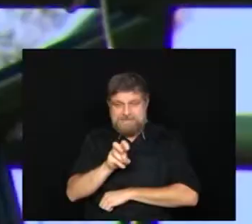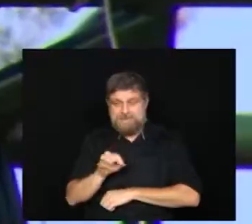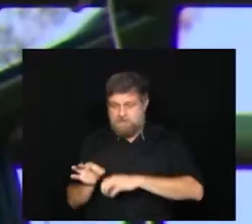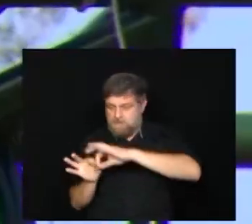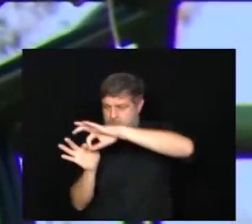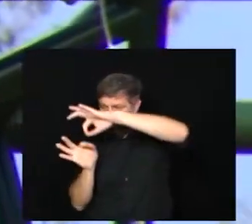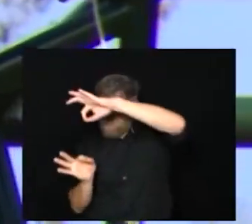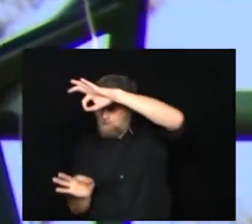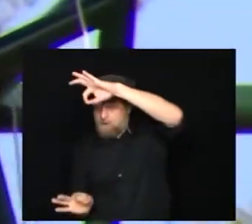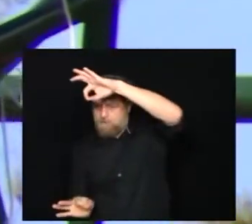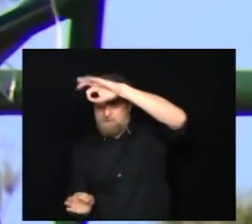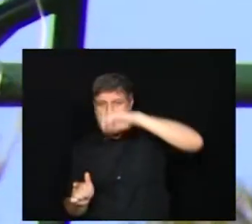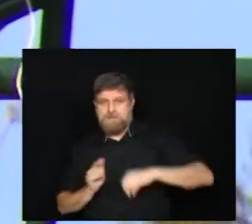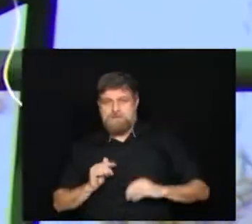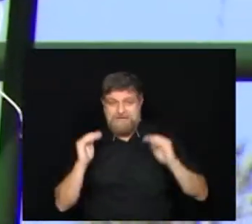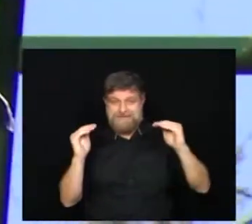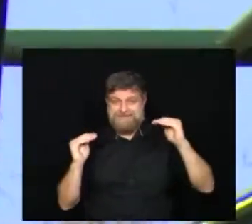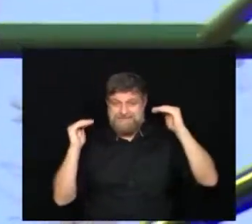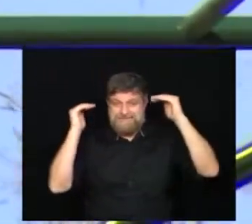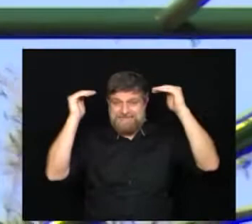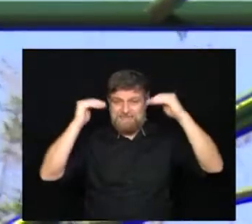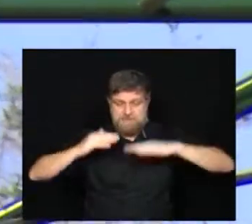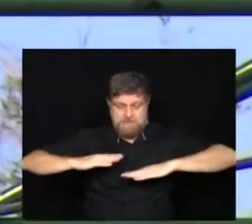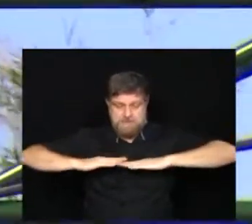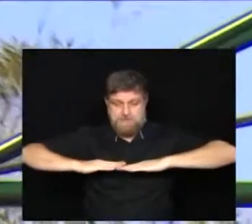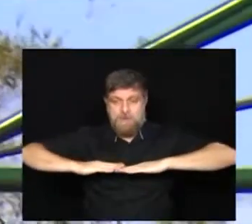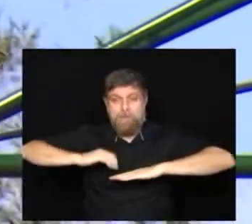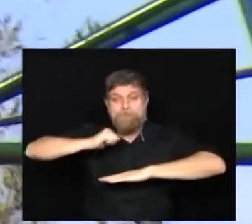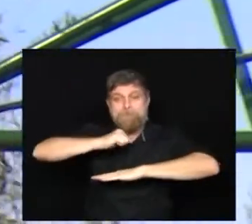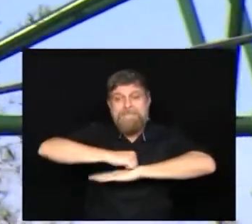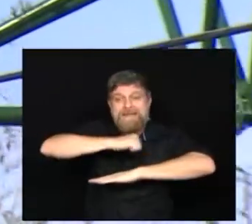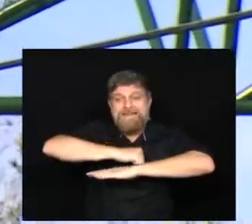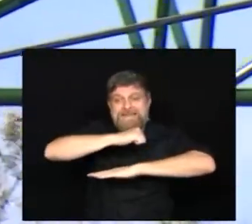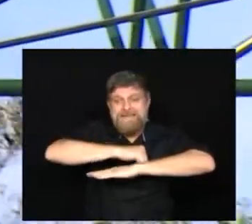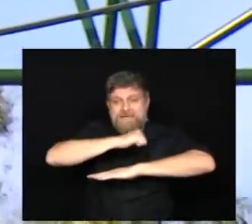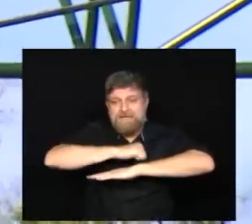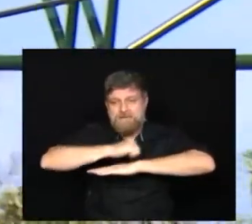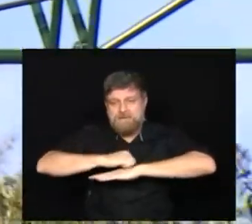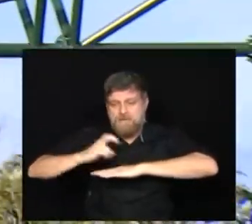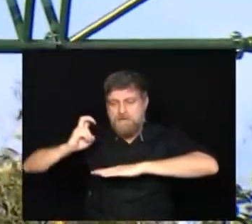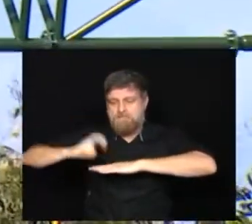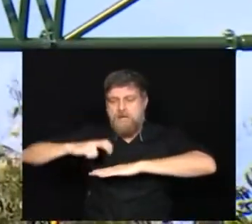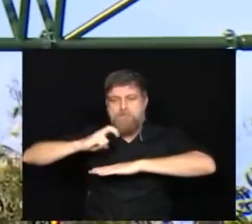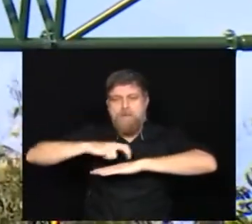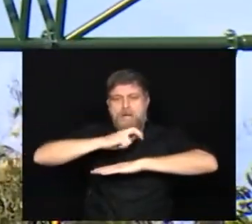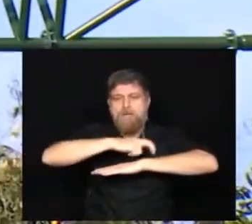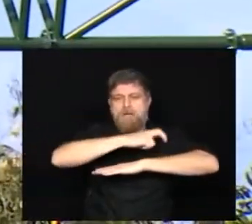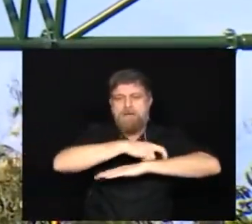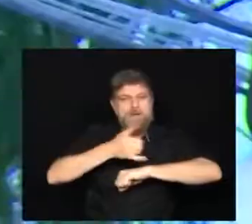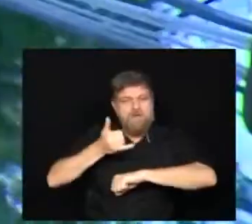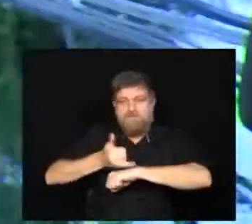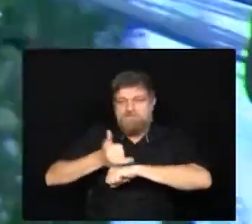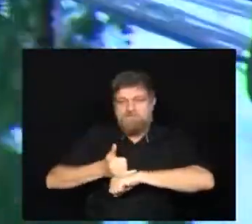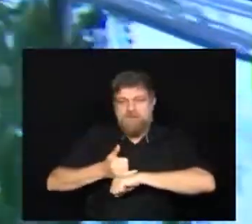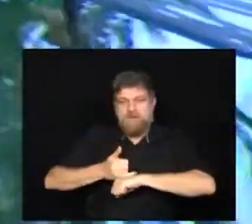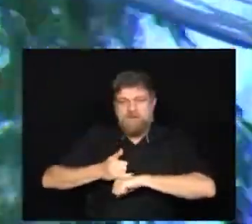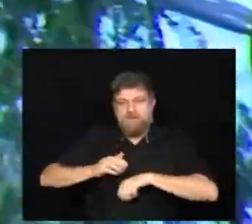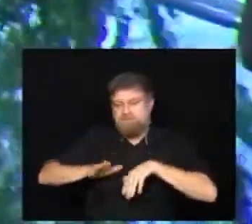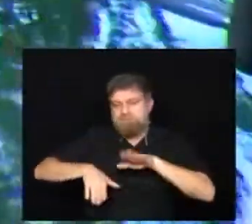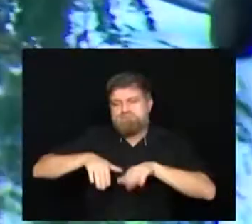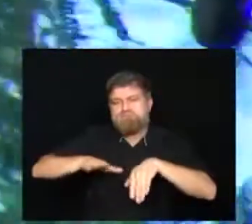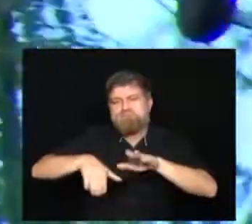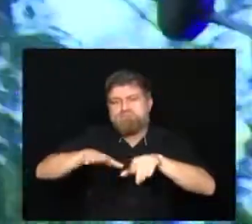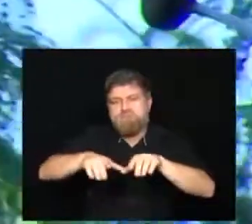altura. Na parte de cima é colocado um assoalho de madeira, para que o animal não tenha contato com a estrutura metálica. Por último,